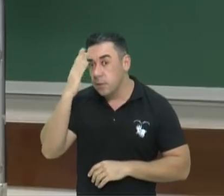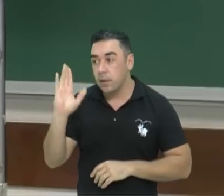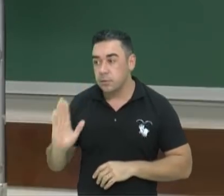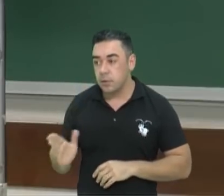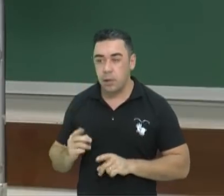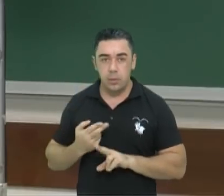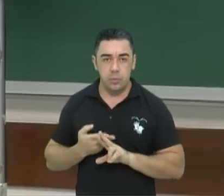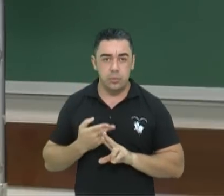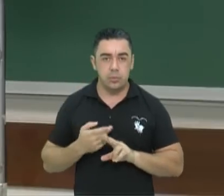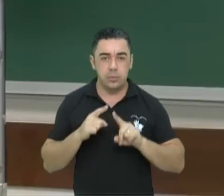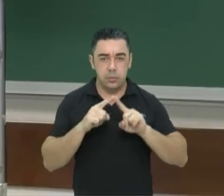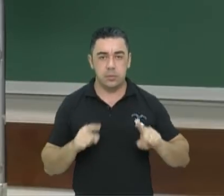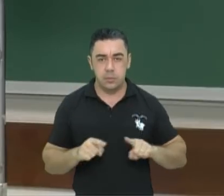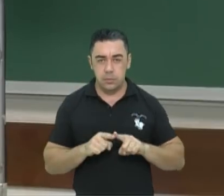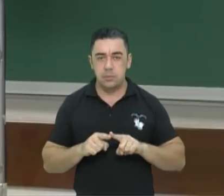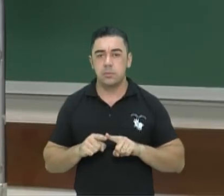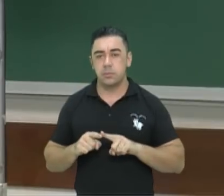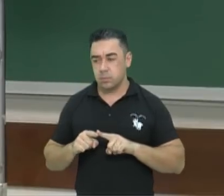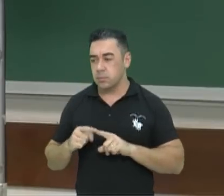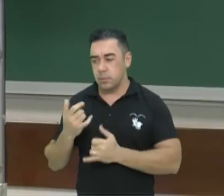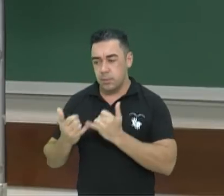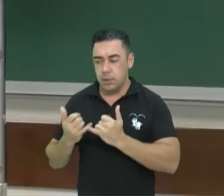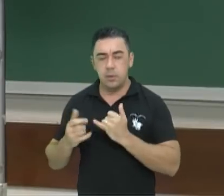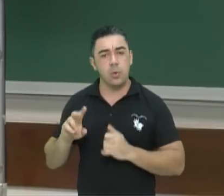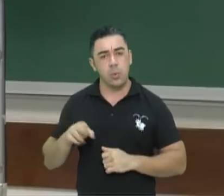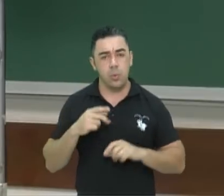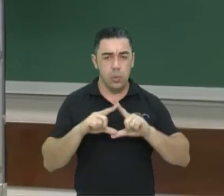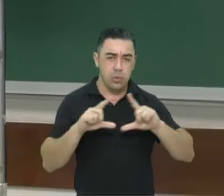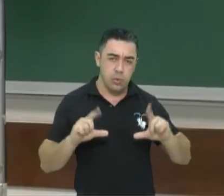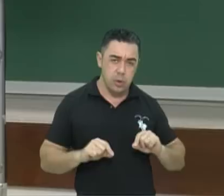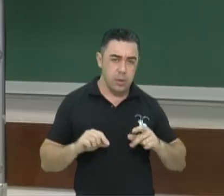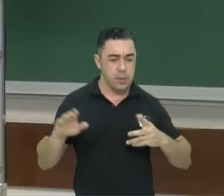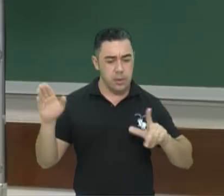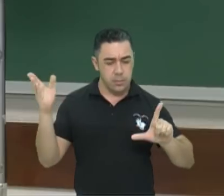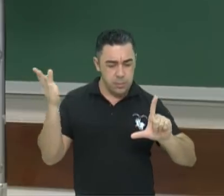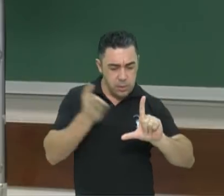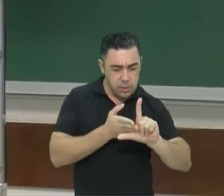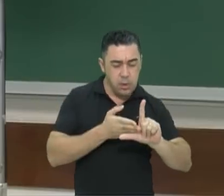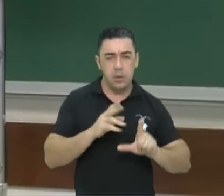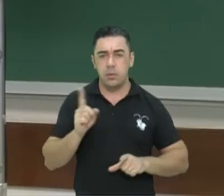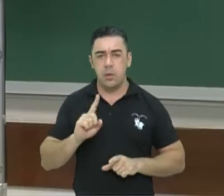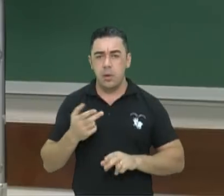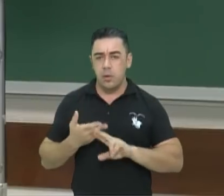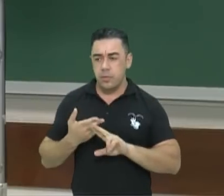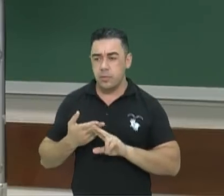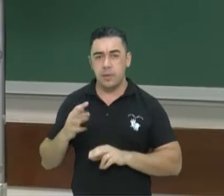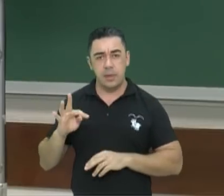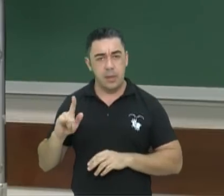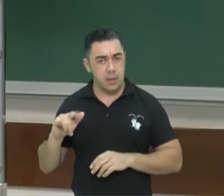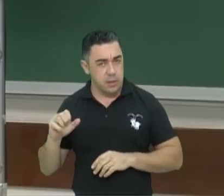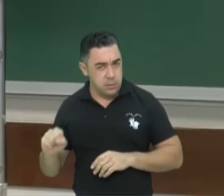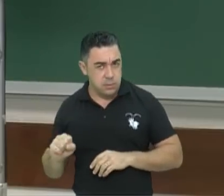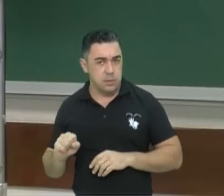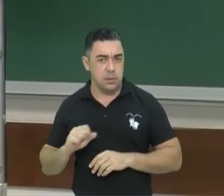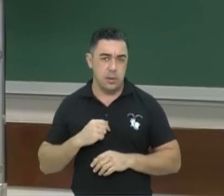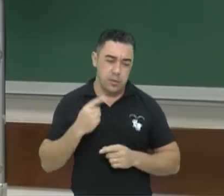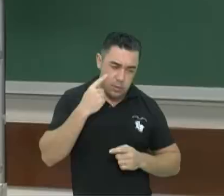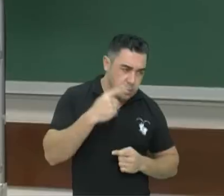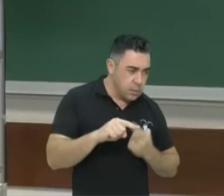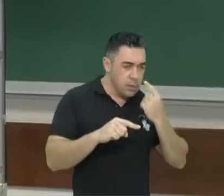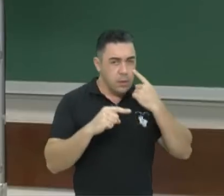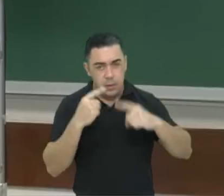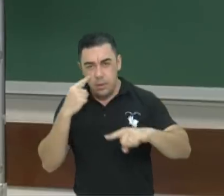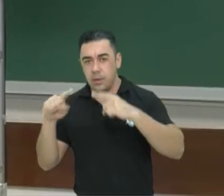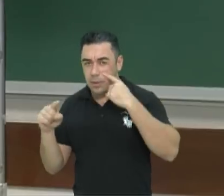uso teorema da bissetriz. Não, eu uso o teorema de Tales. Para esse caso eu